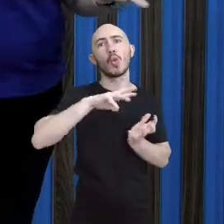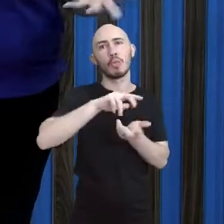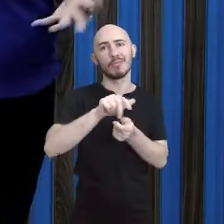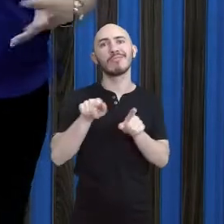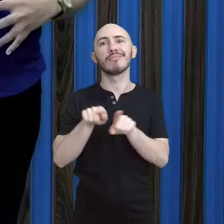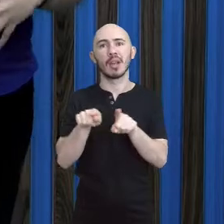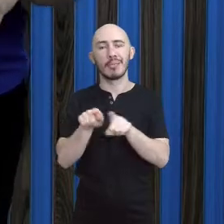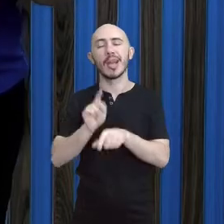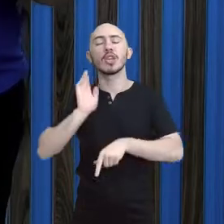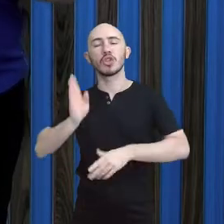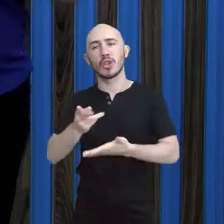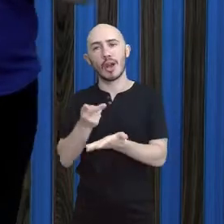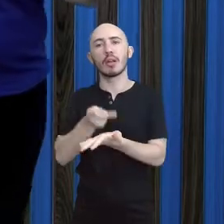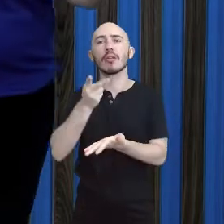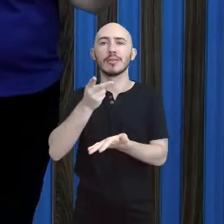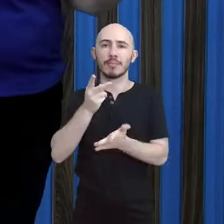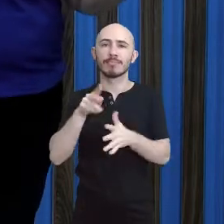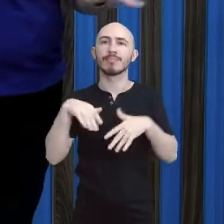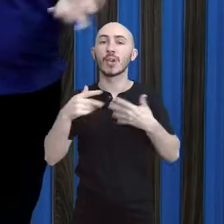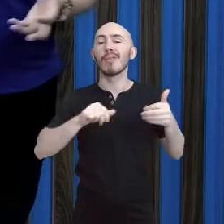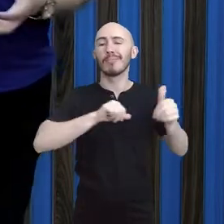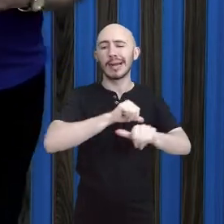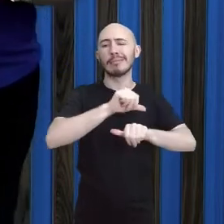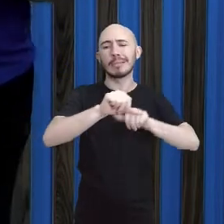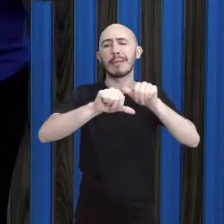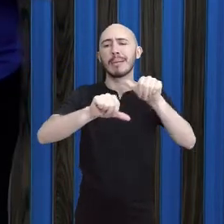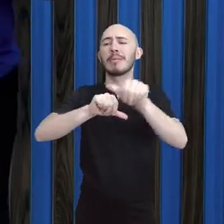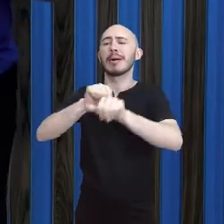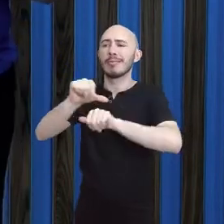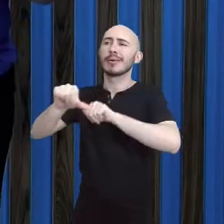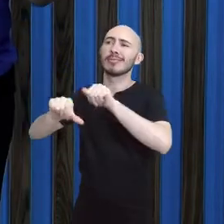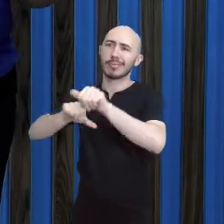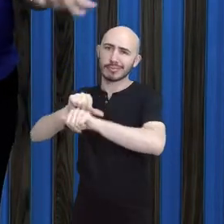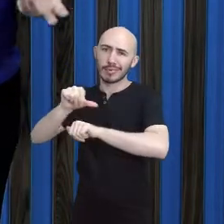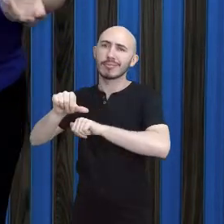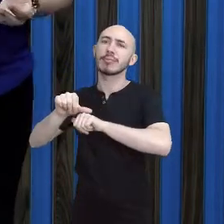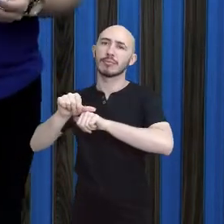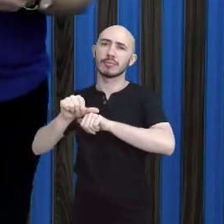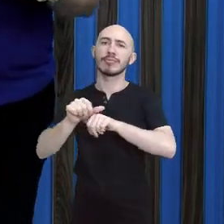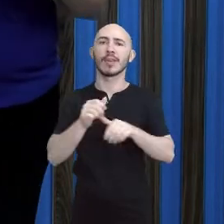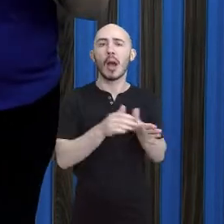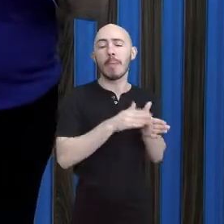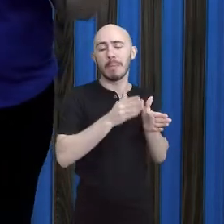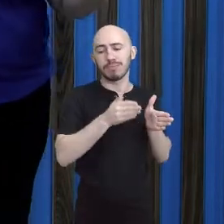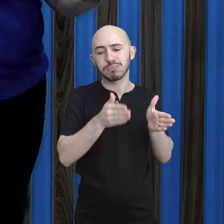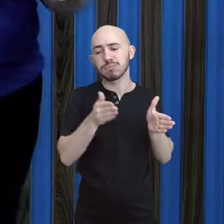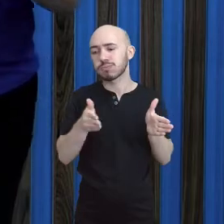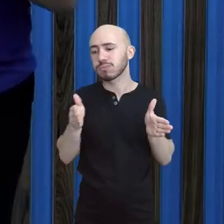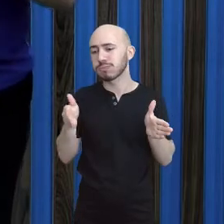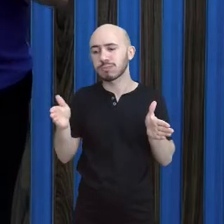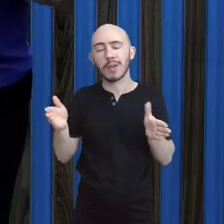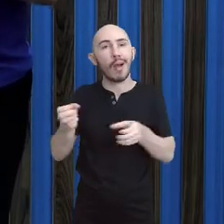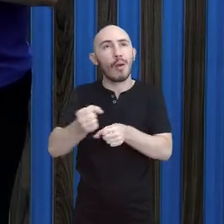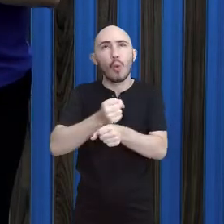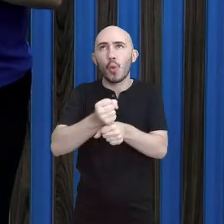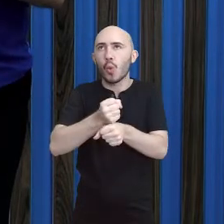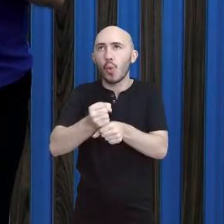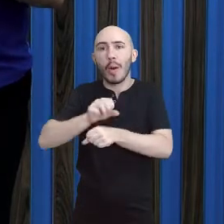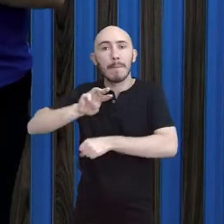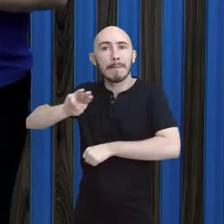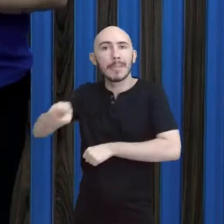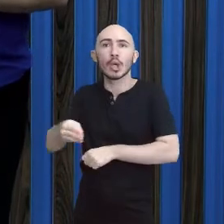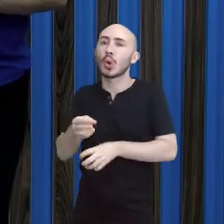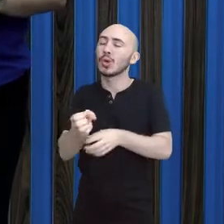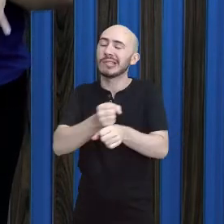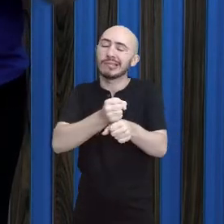glaciações, então ficava nesse vai e vem, né? E isso durante milhões de anos,